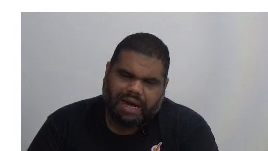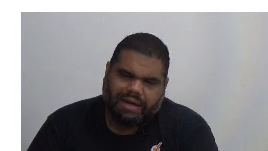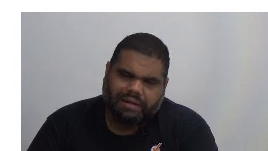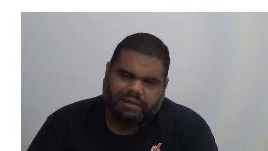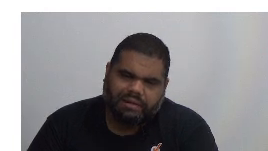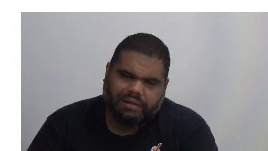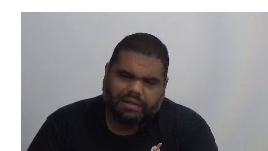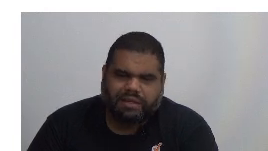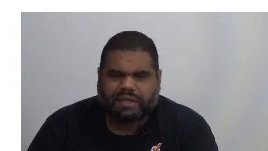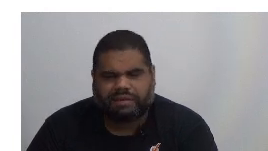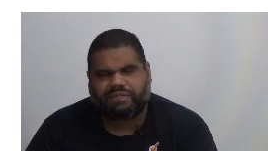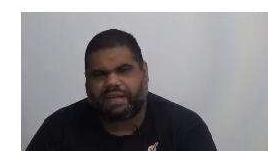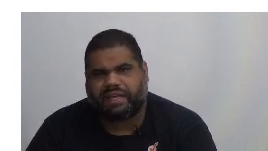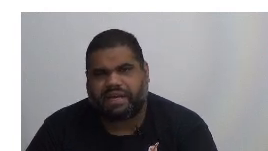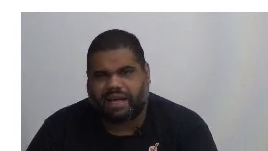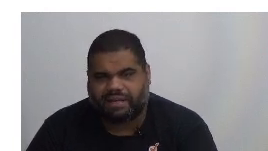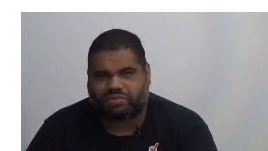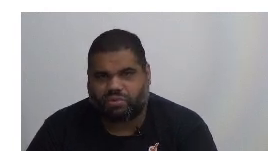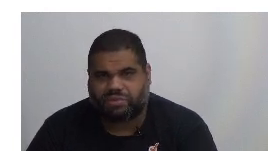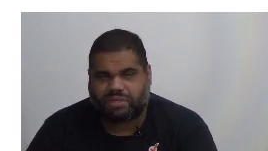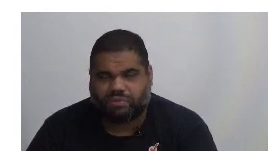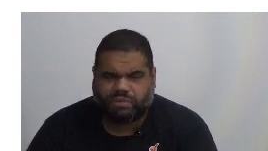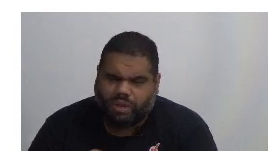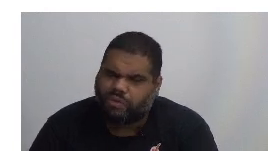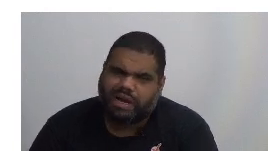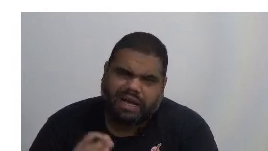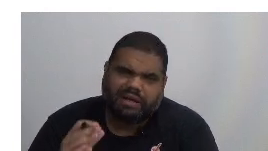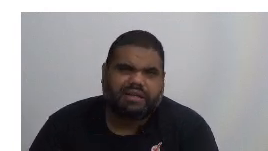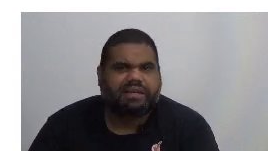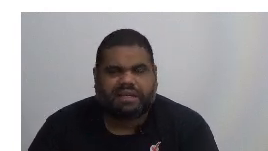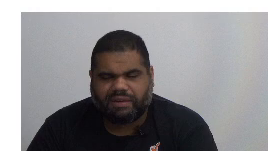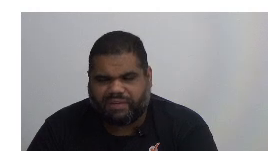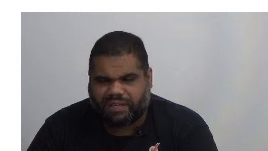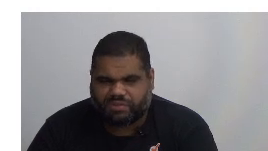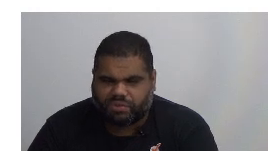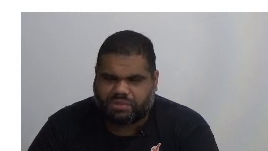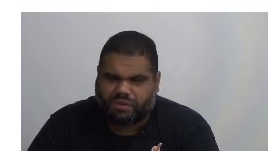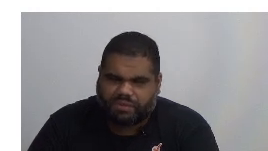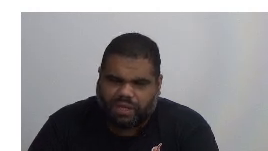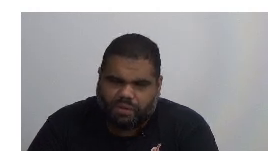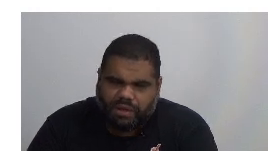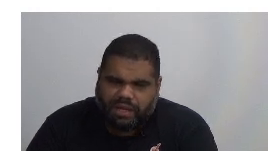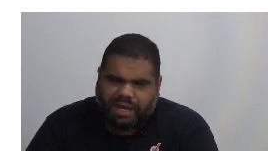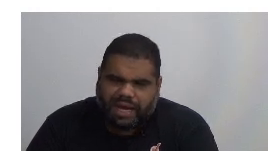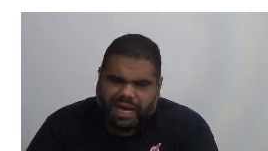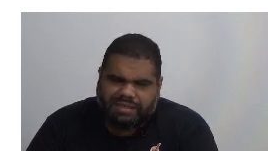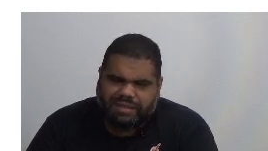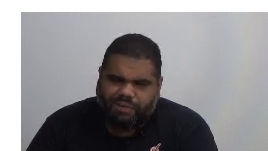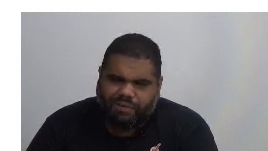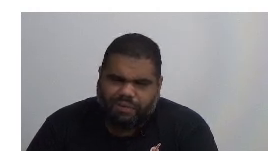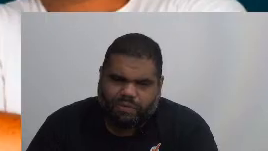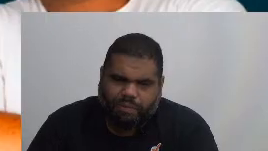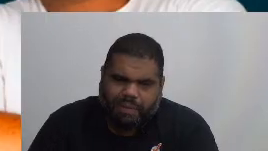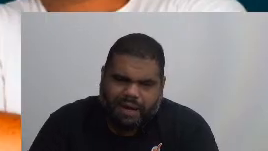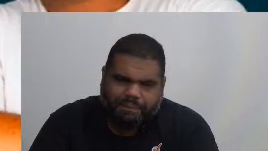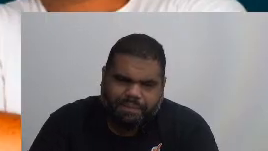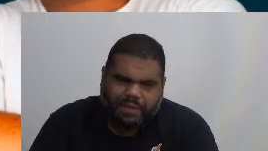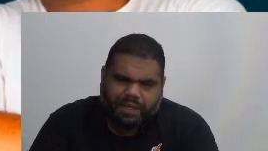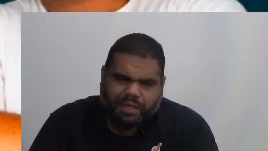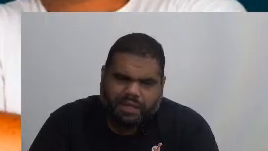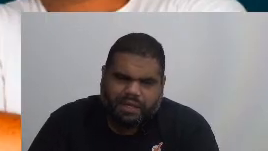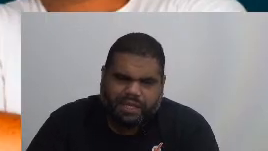coloco cá que vem a solução. Coloco cá que vem a solução. Então, razão,